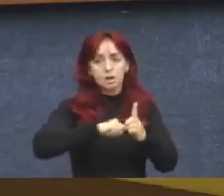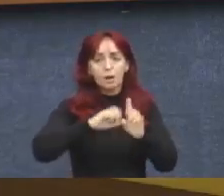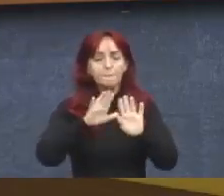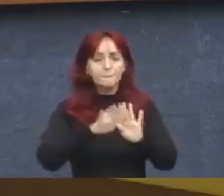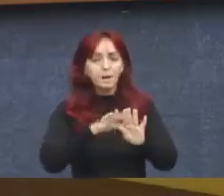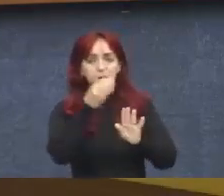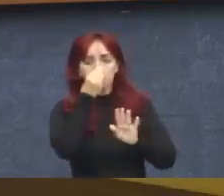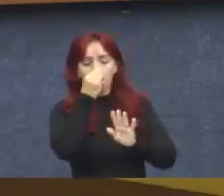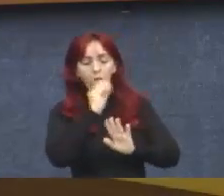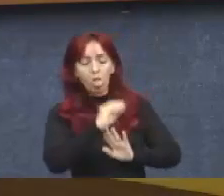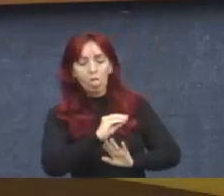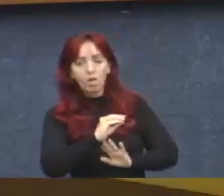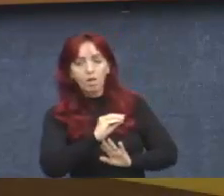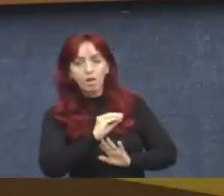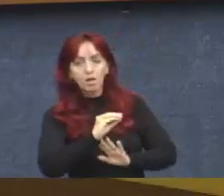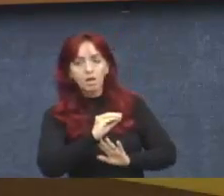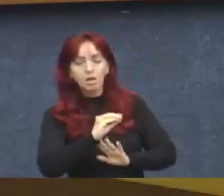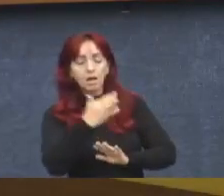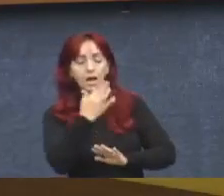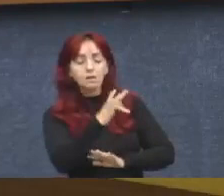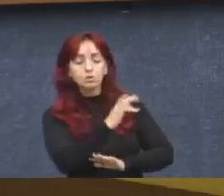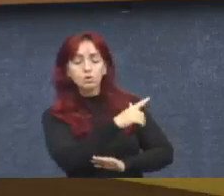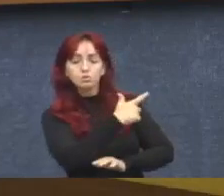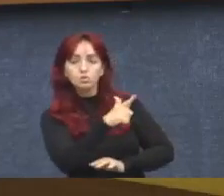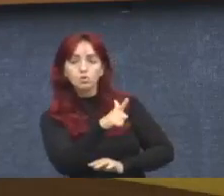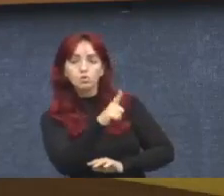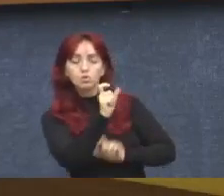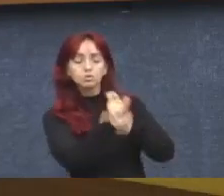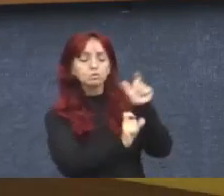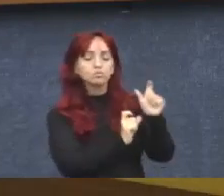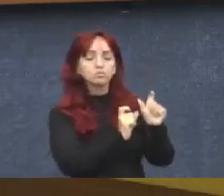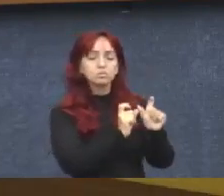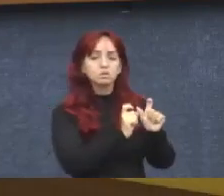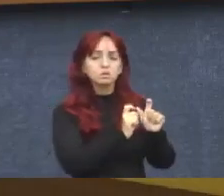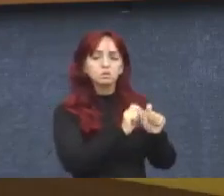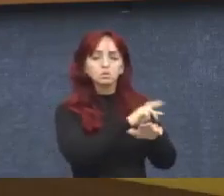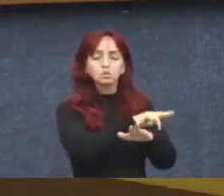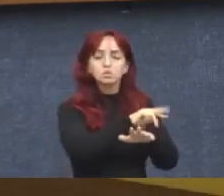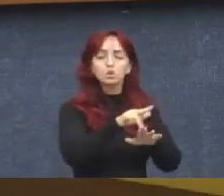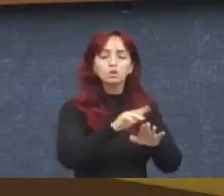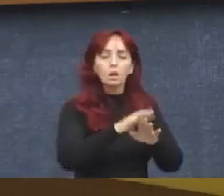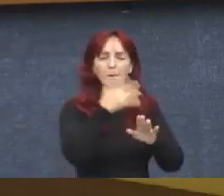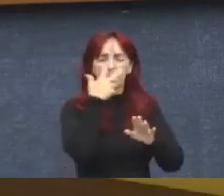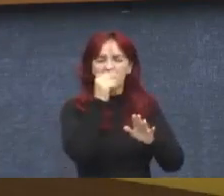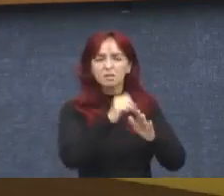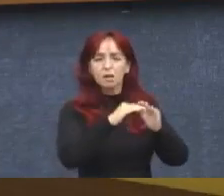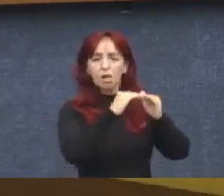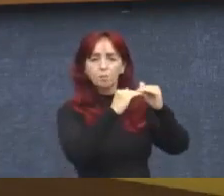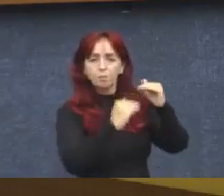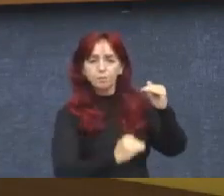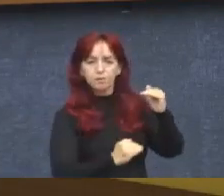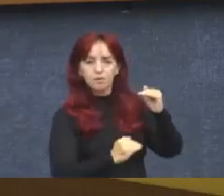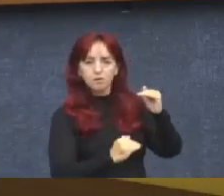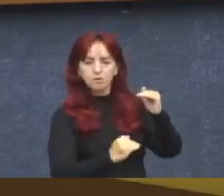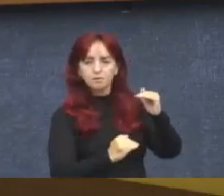ignora as dores das demais espécies, colocando-as abaixo dos humanos, numa